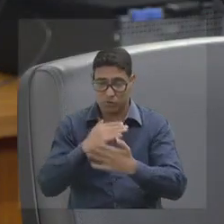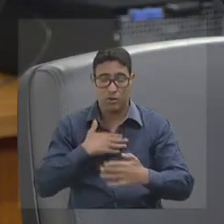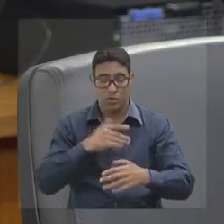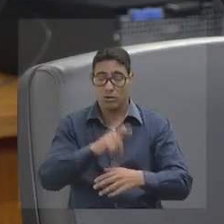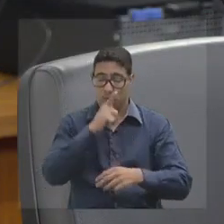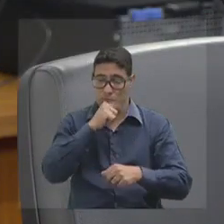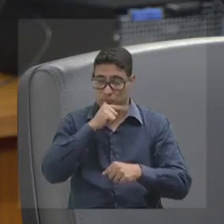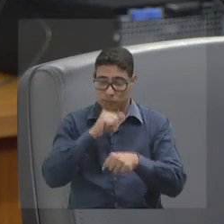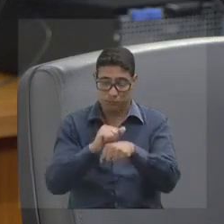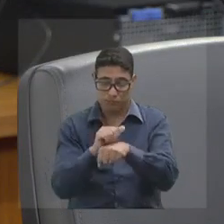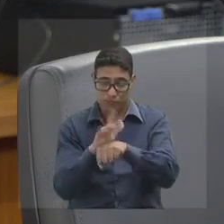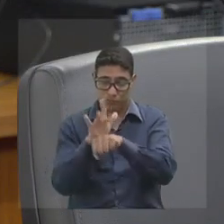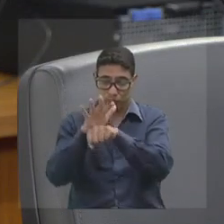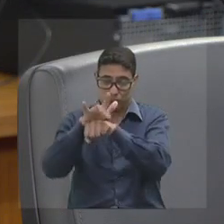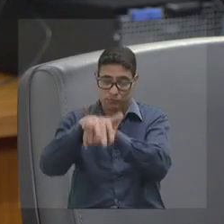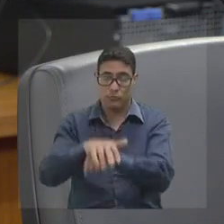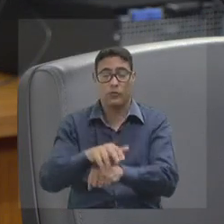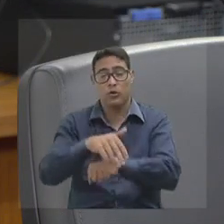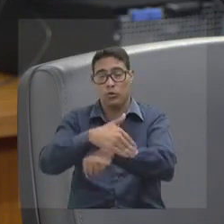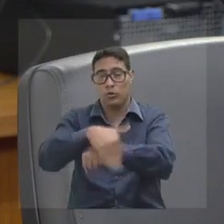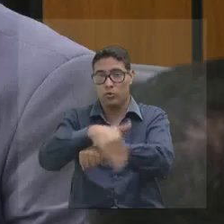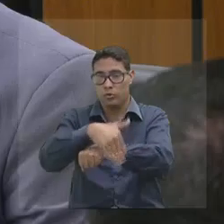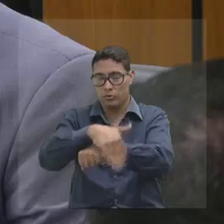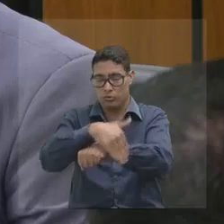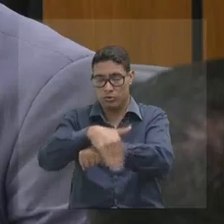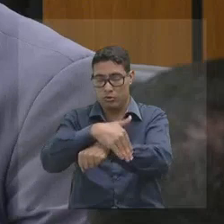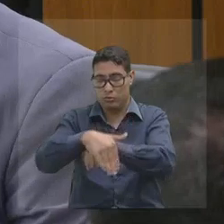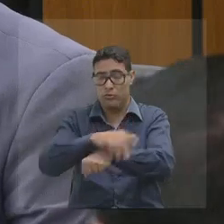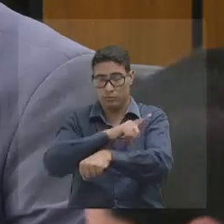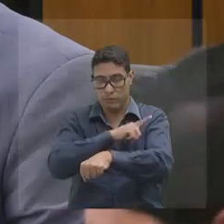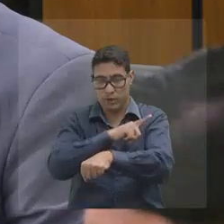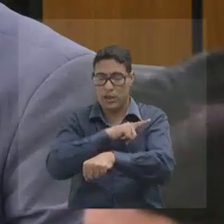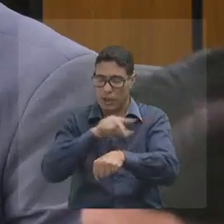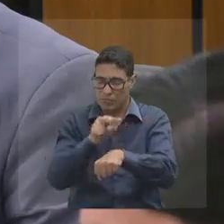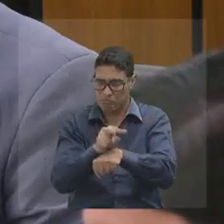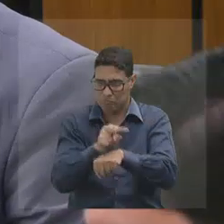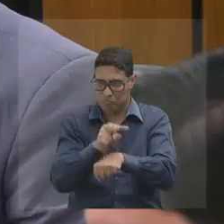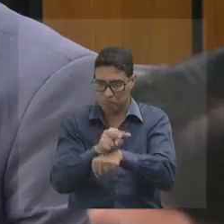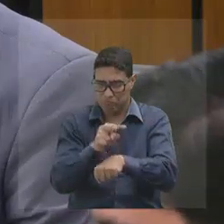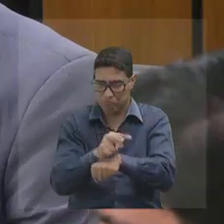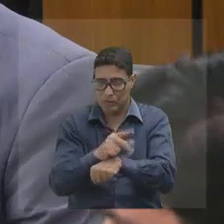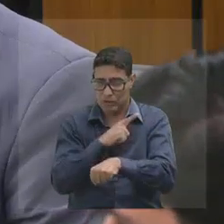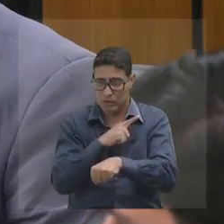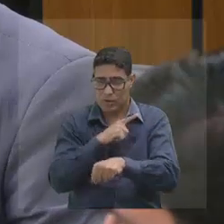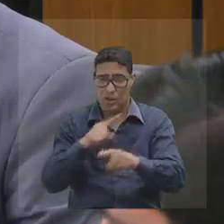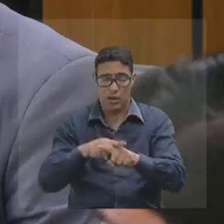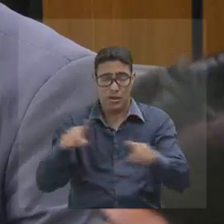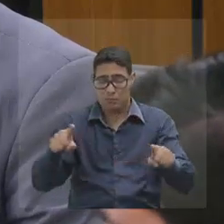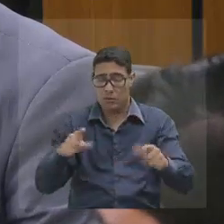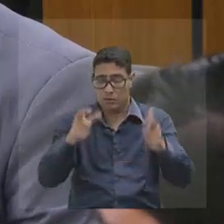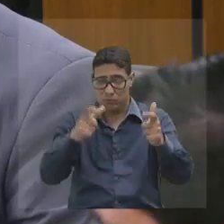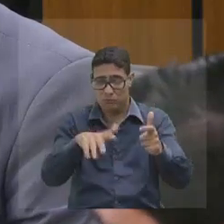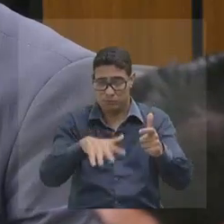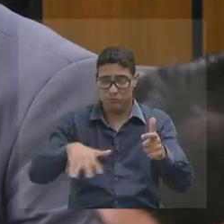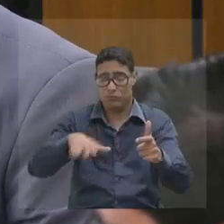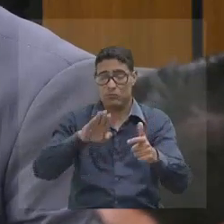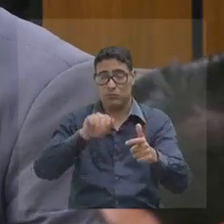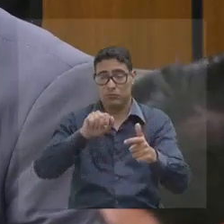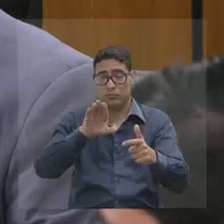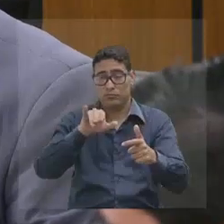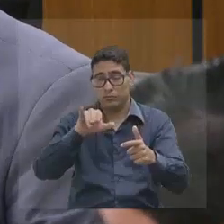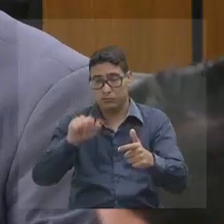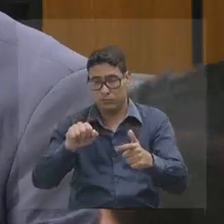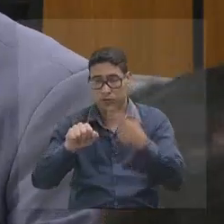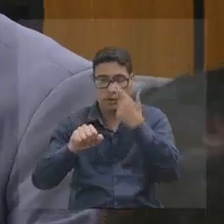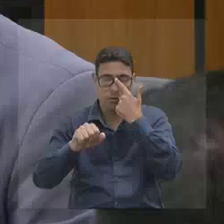está relativamente preservada no entanto o custo da bacia hidrográfica encontra-se em